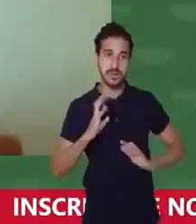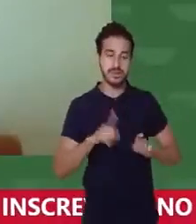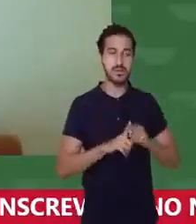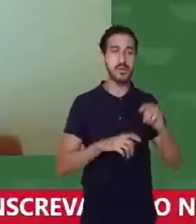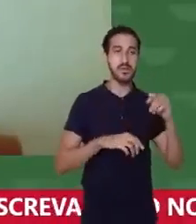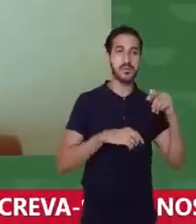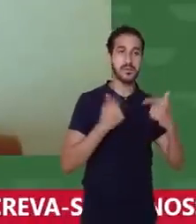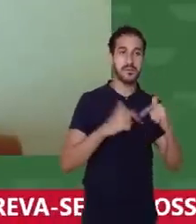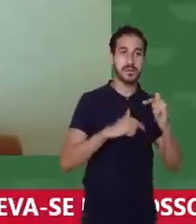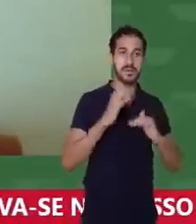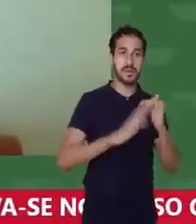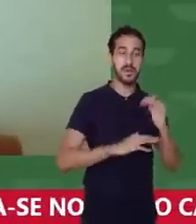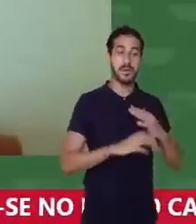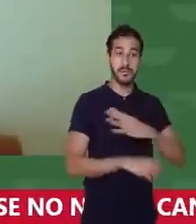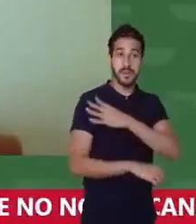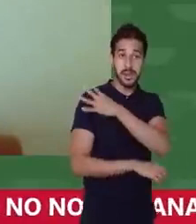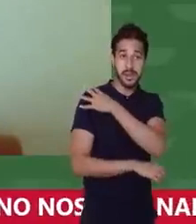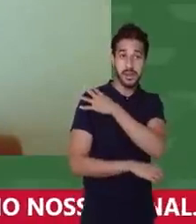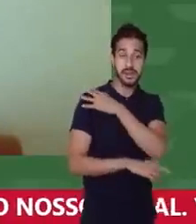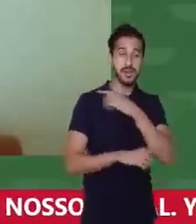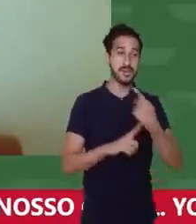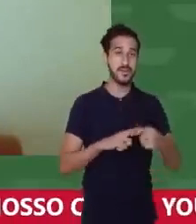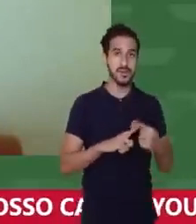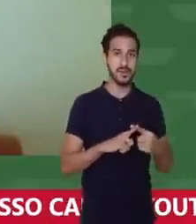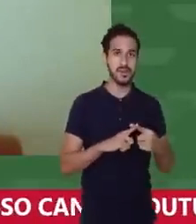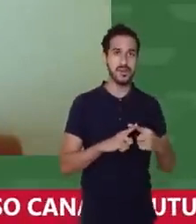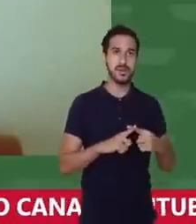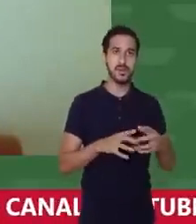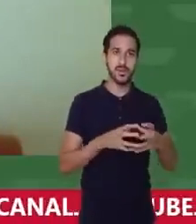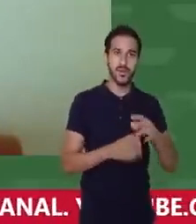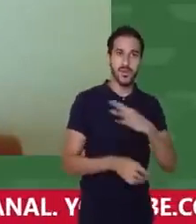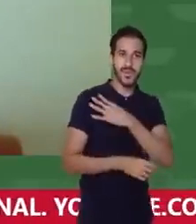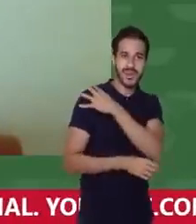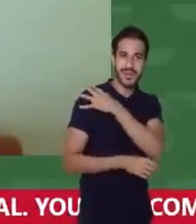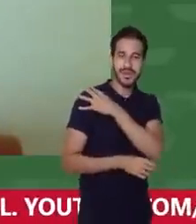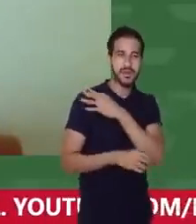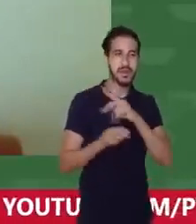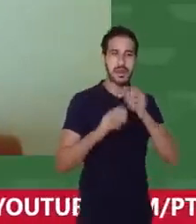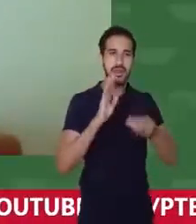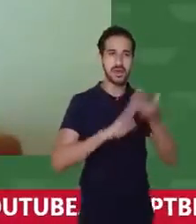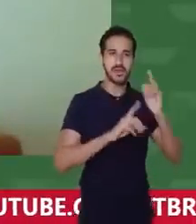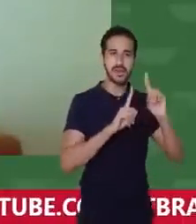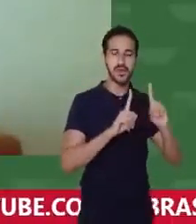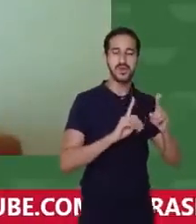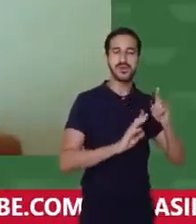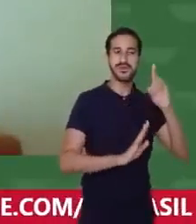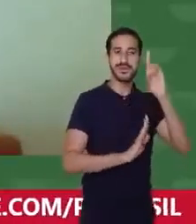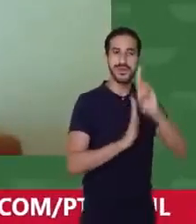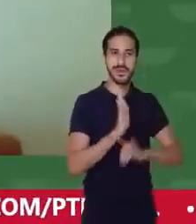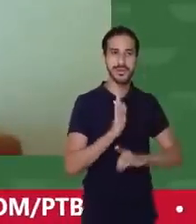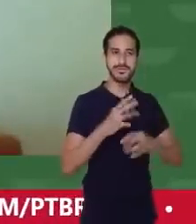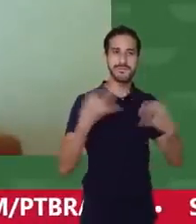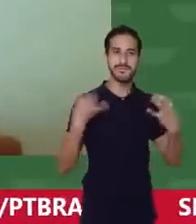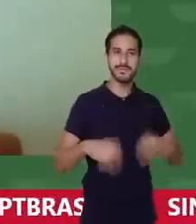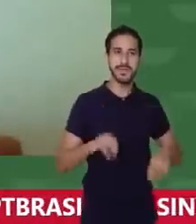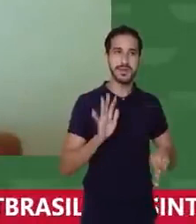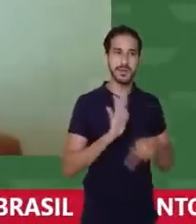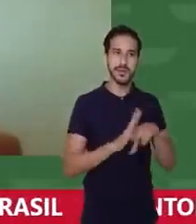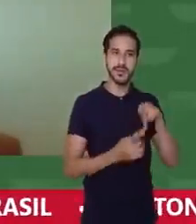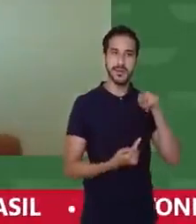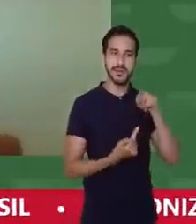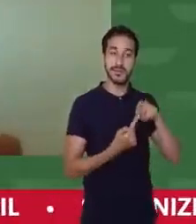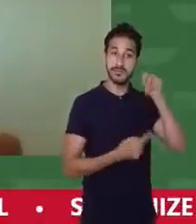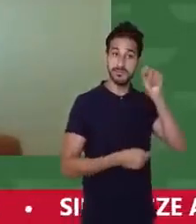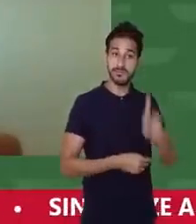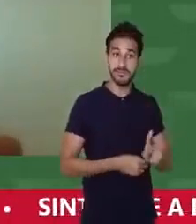e trabalhador militar, porque dos militares não foi tirado os direitos legítimos de